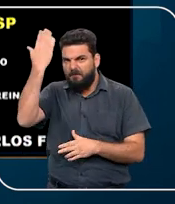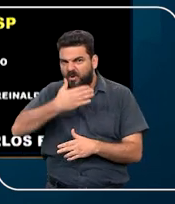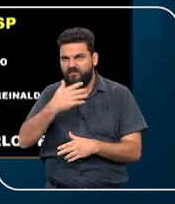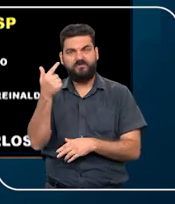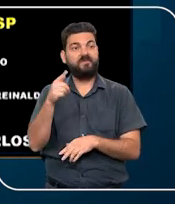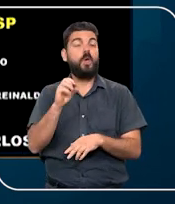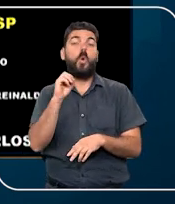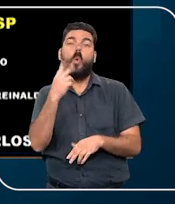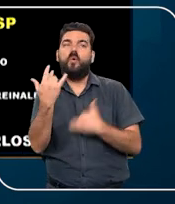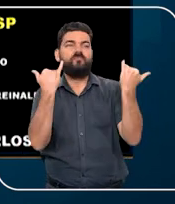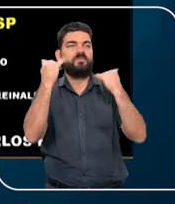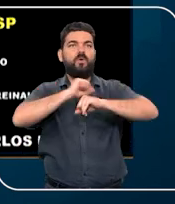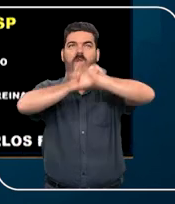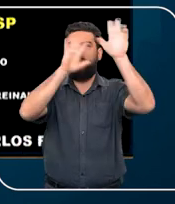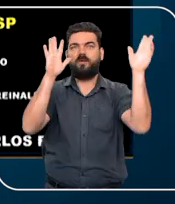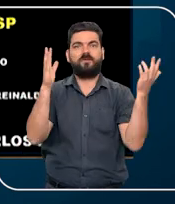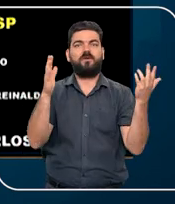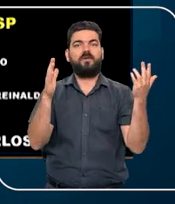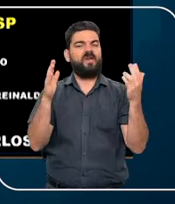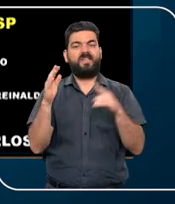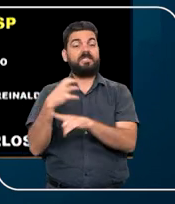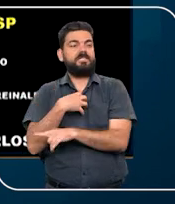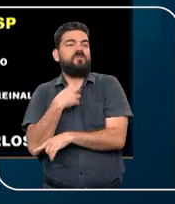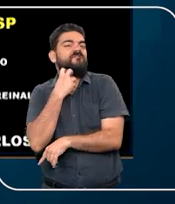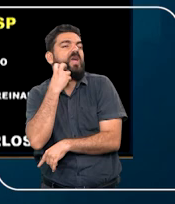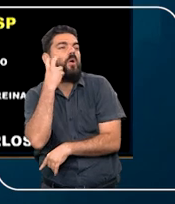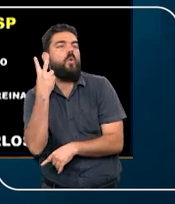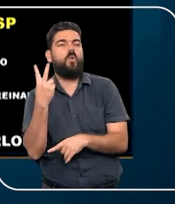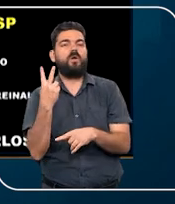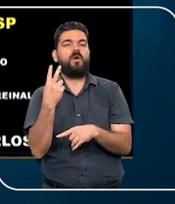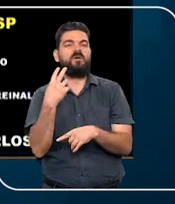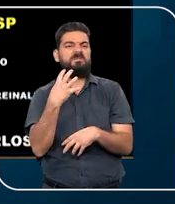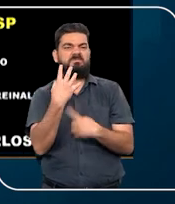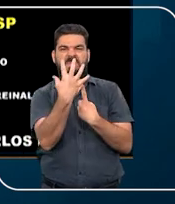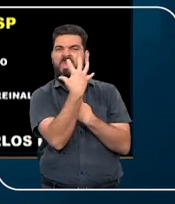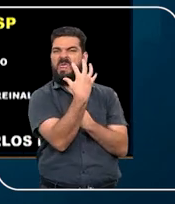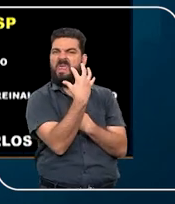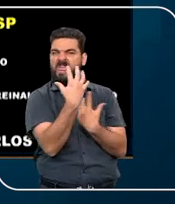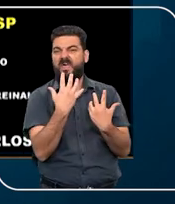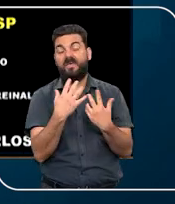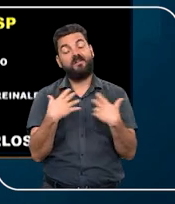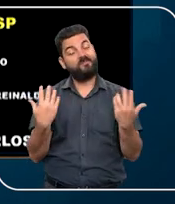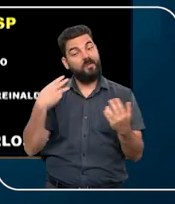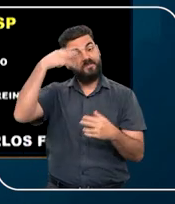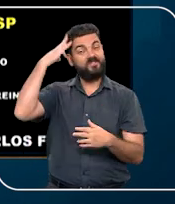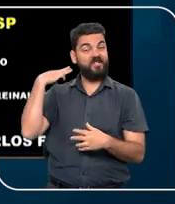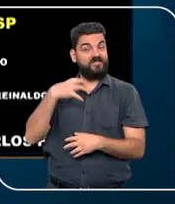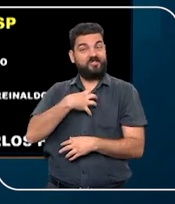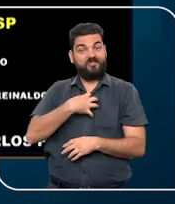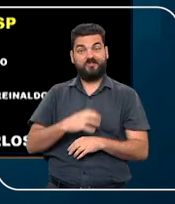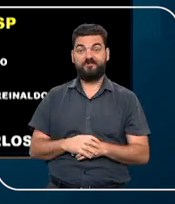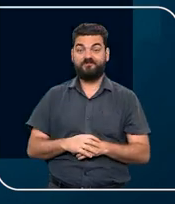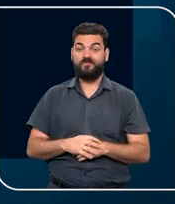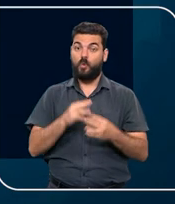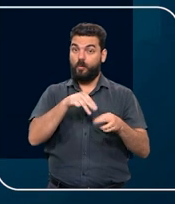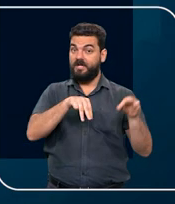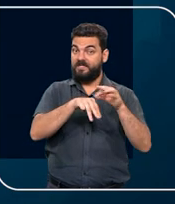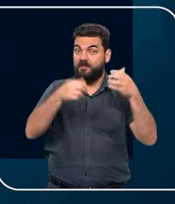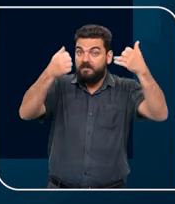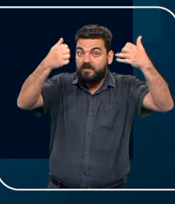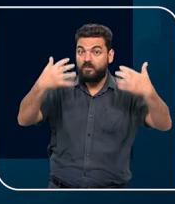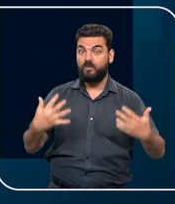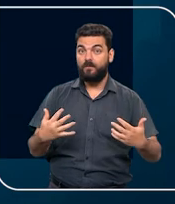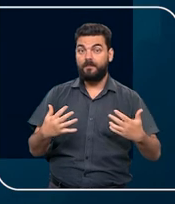sem Clara relevância pública o que violou a honra a intimidade e a imagem pública da então primeira dama o